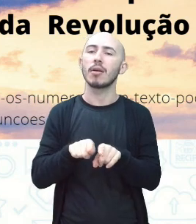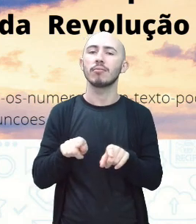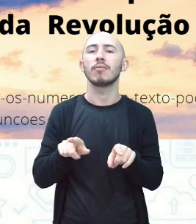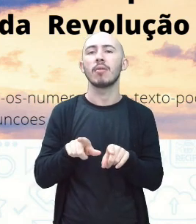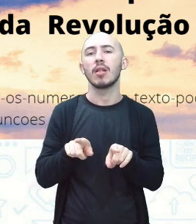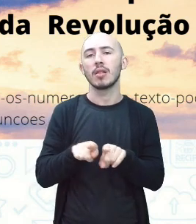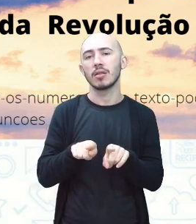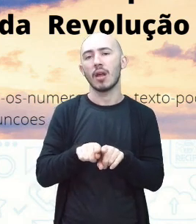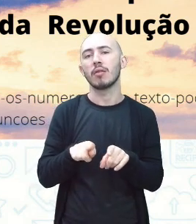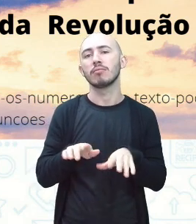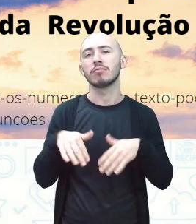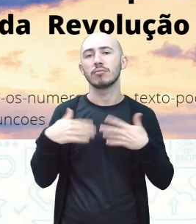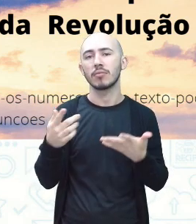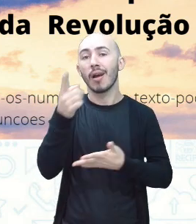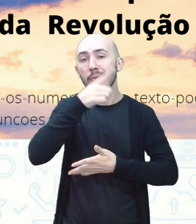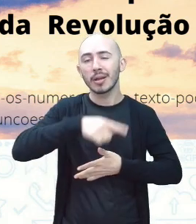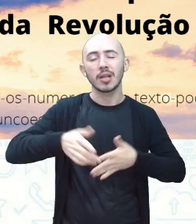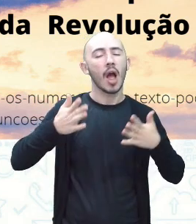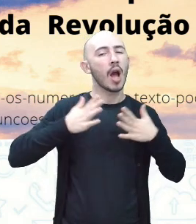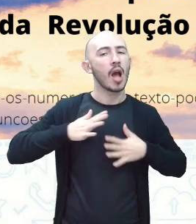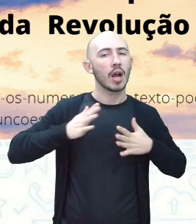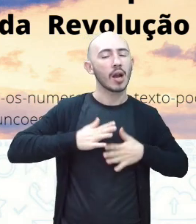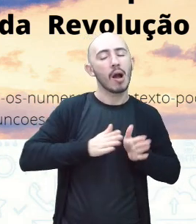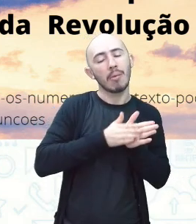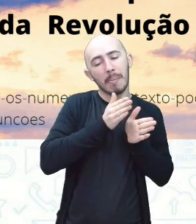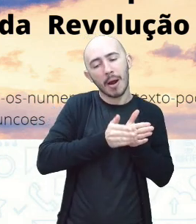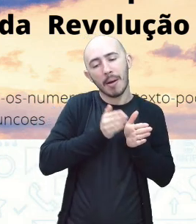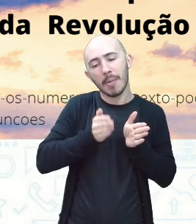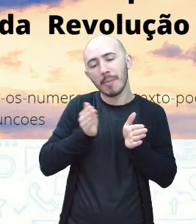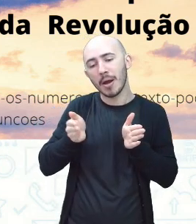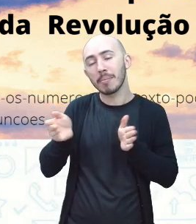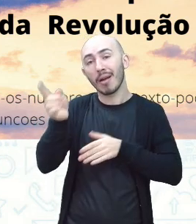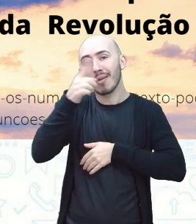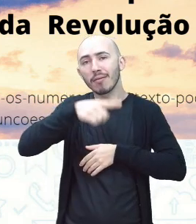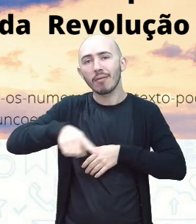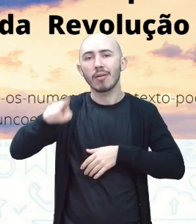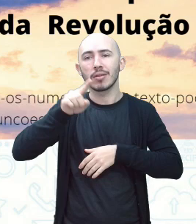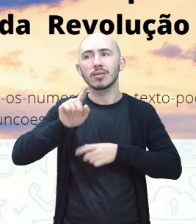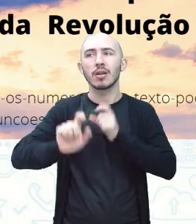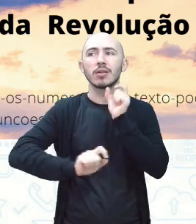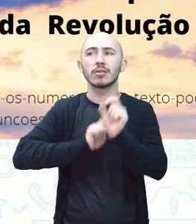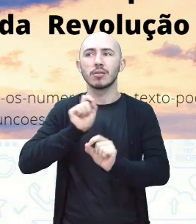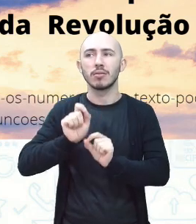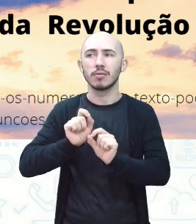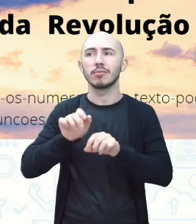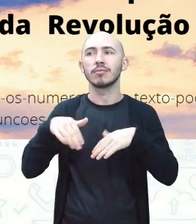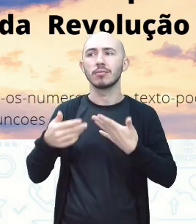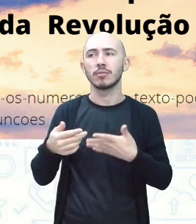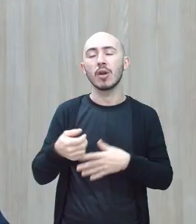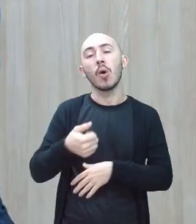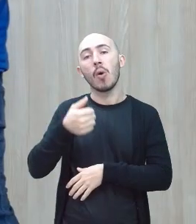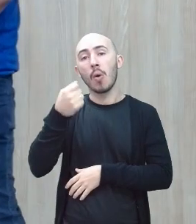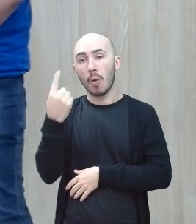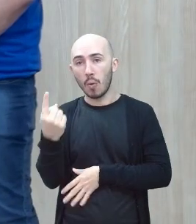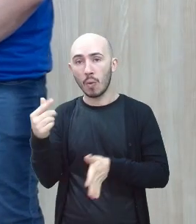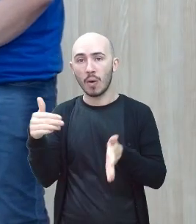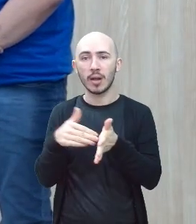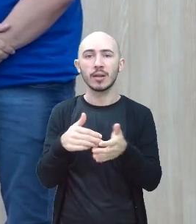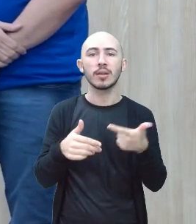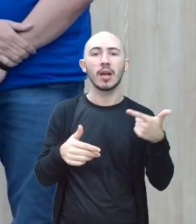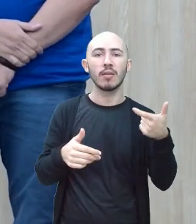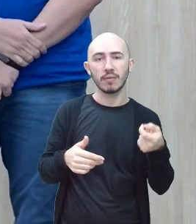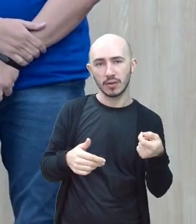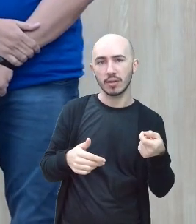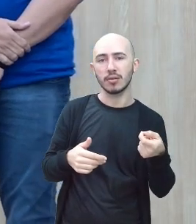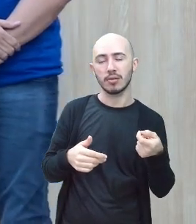não embaralhar um pouco a cabeça de vocês, porque a área de frequência de vocês, de alta frequência, é de fato ainda de 1 a 20, tá bom? Esse texto é só